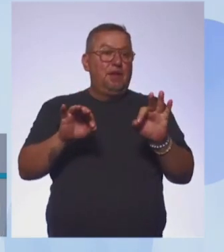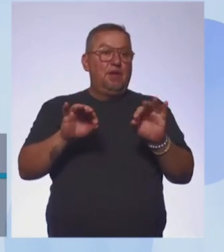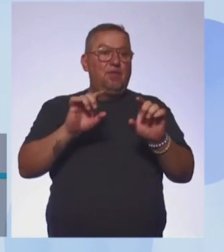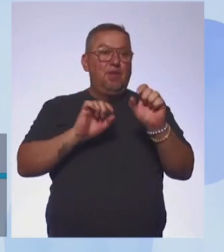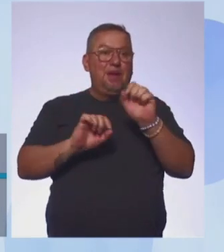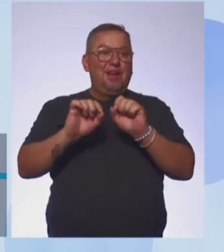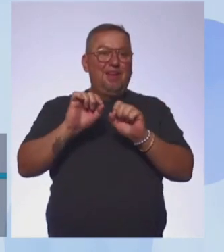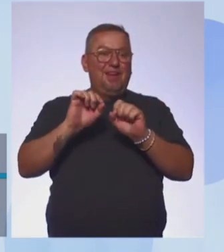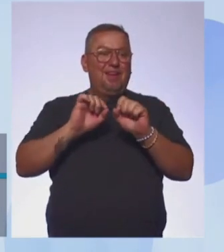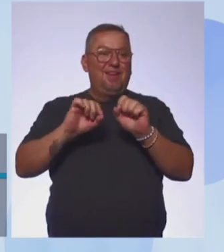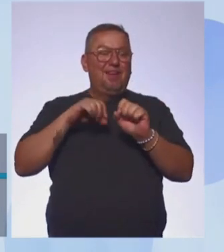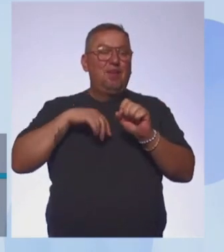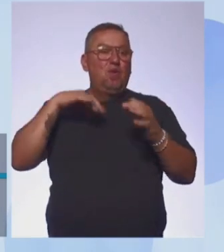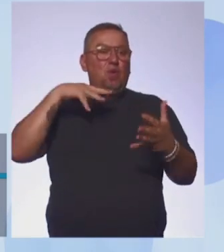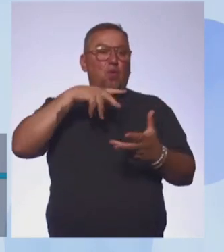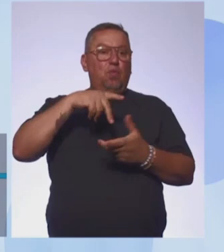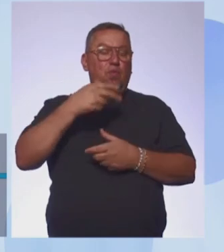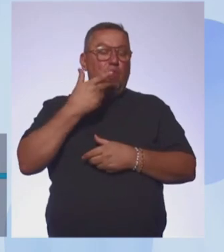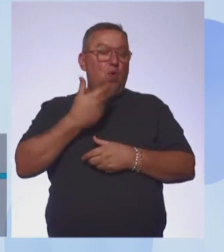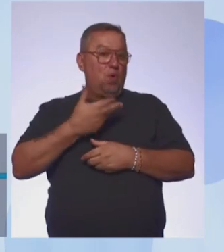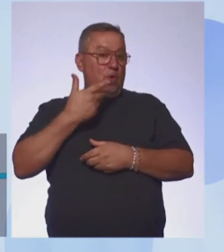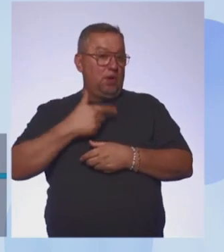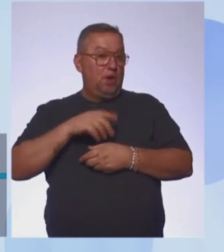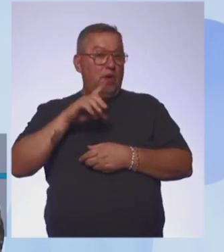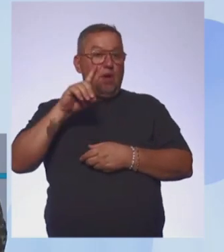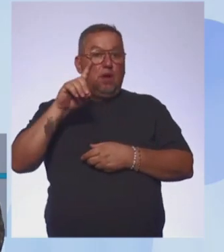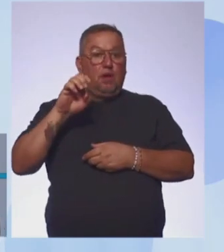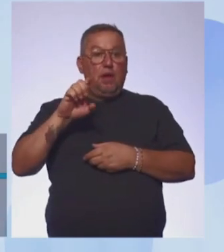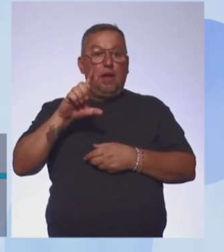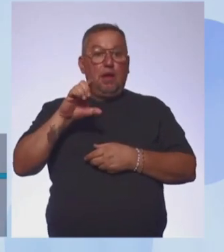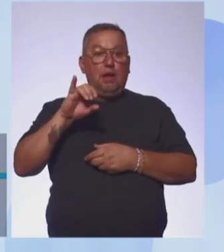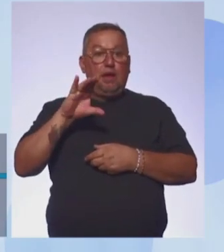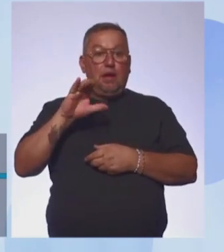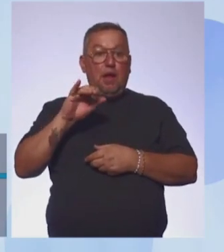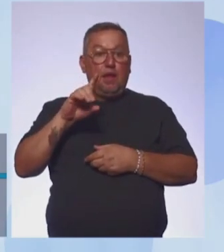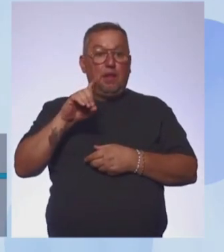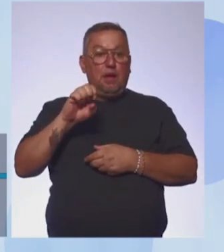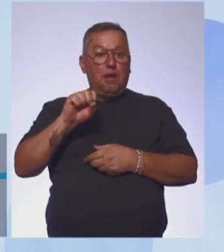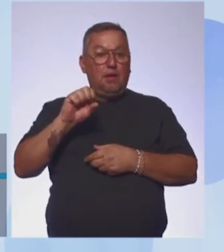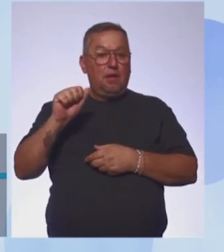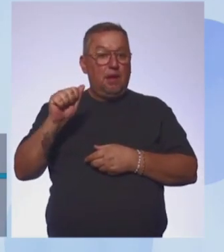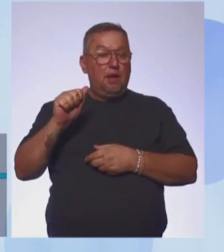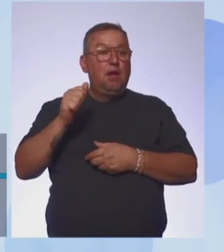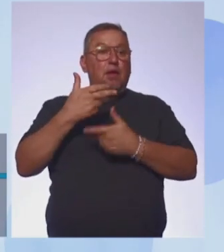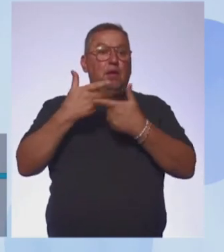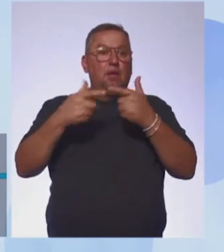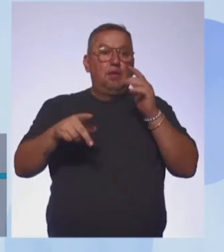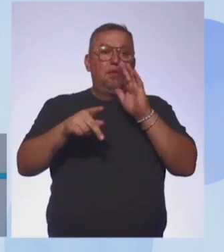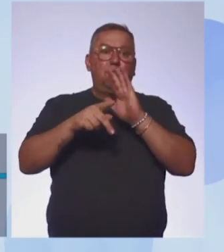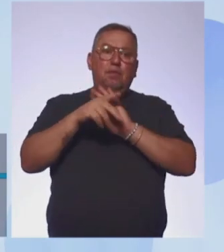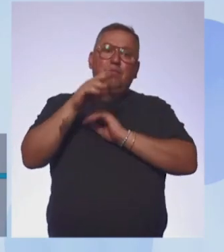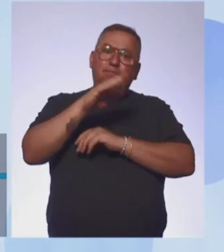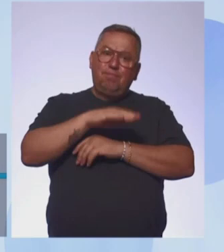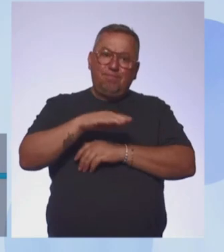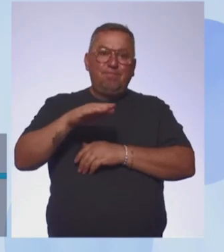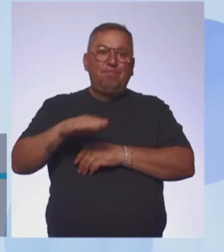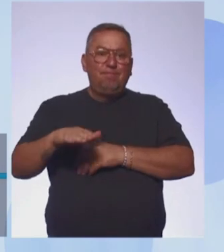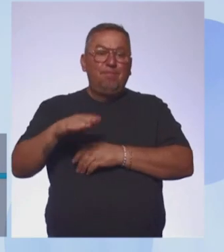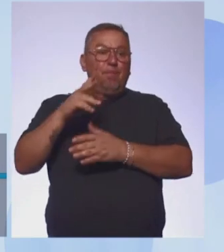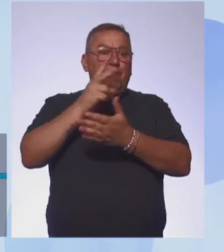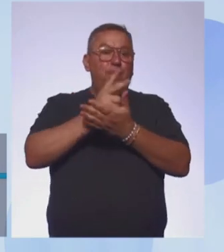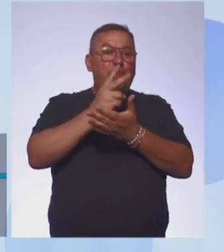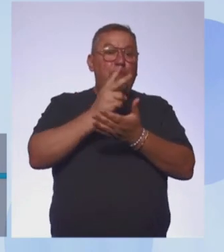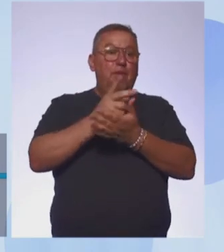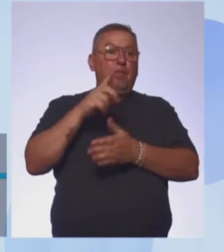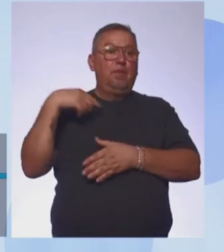colorido, representava a delicadeza, e tudo isso estava ligado à questão da infância, né? Mesmo